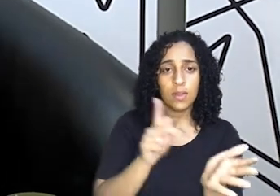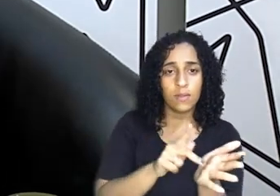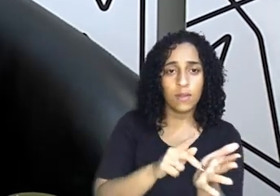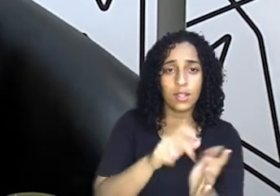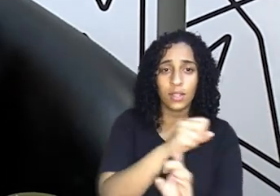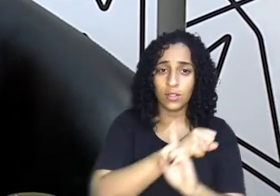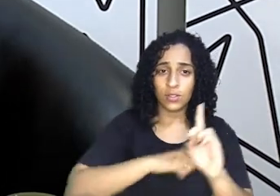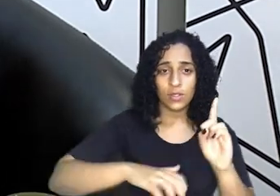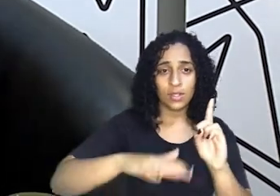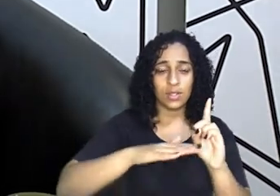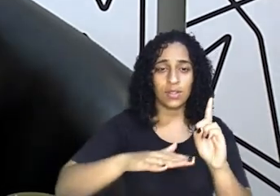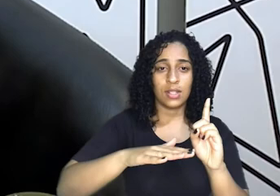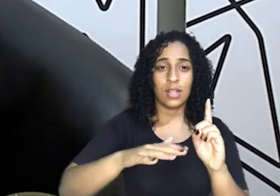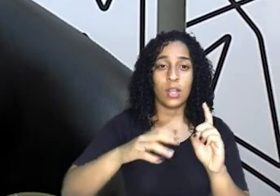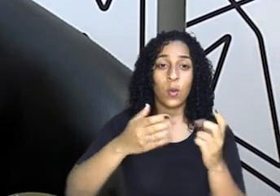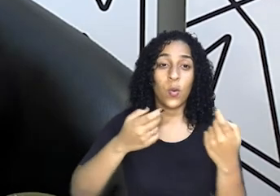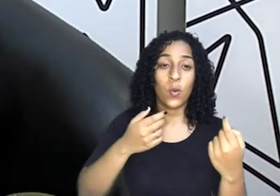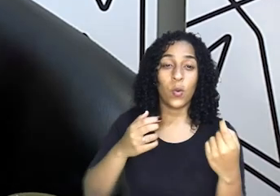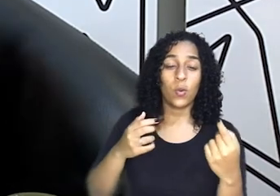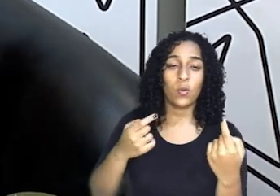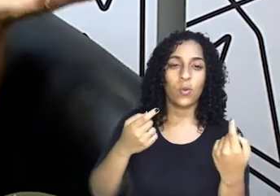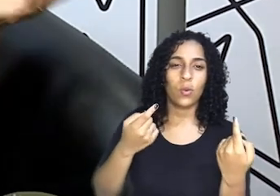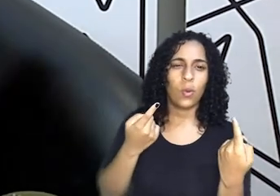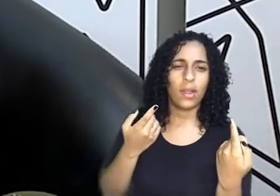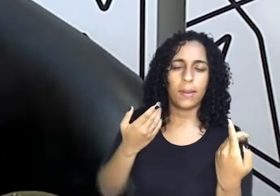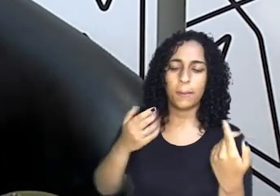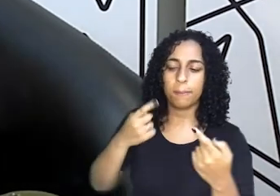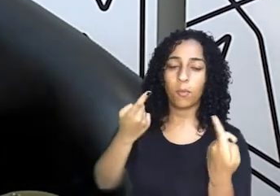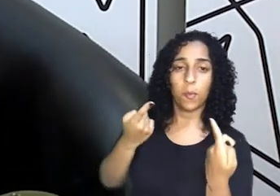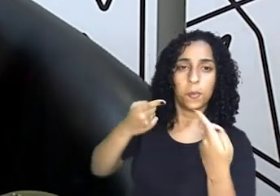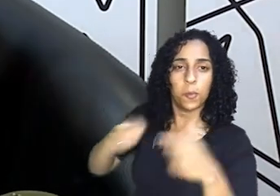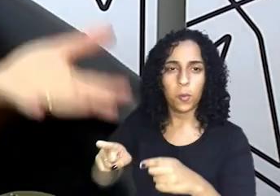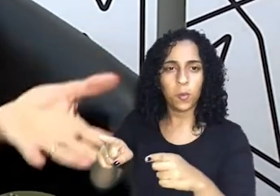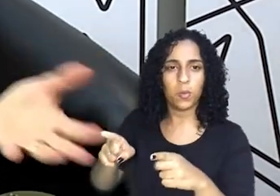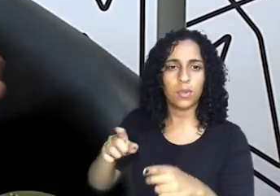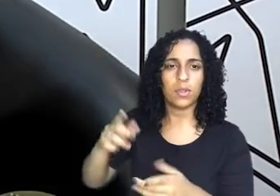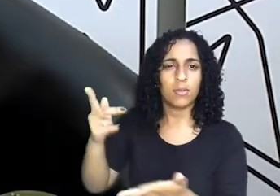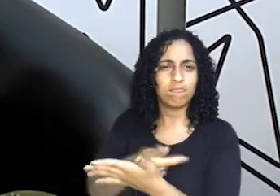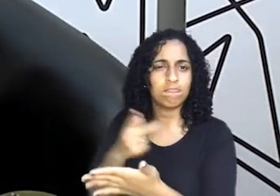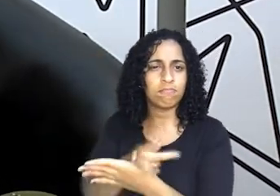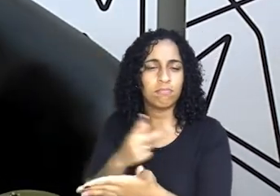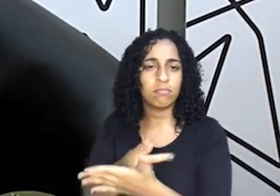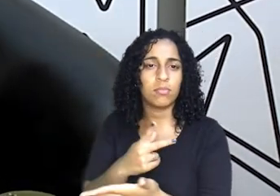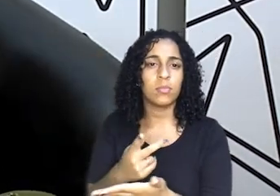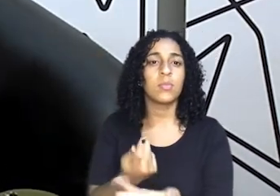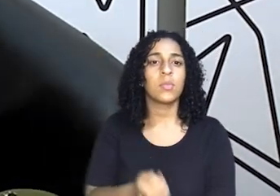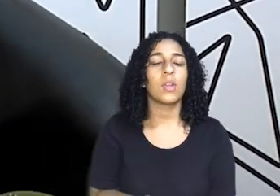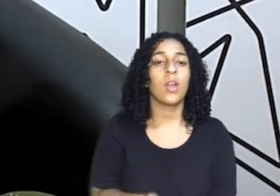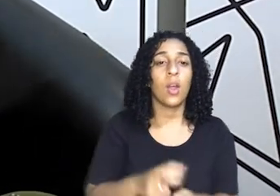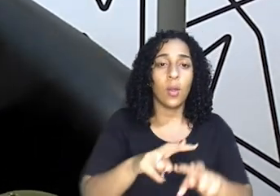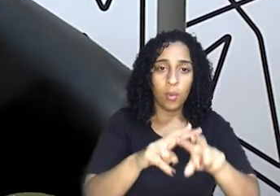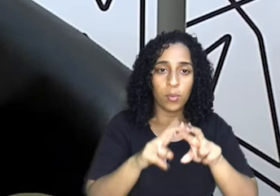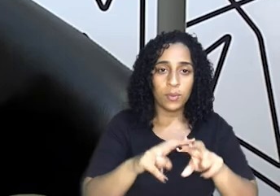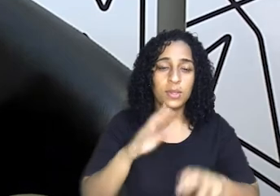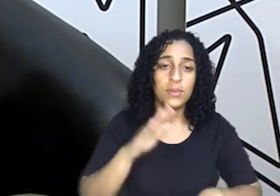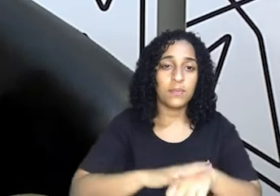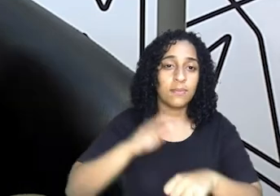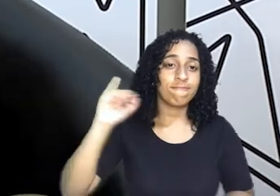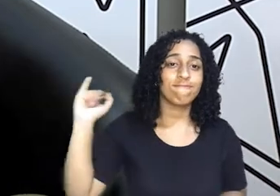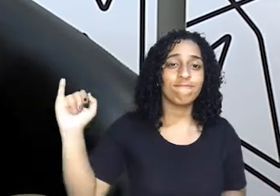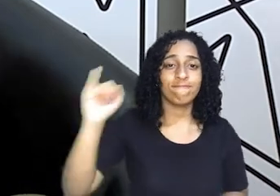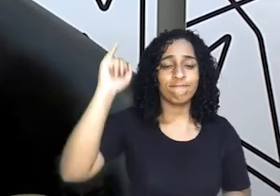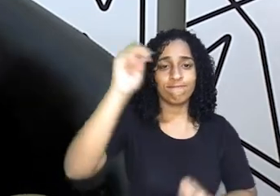pacientes Não na verdade uma sociedade antes não né e portanto uma das um dos princípios do